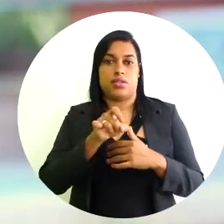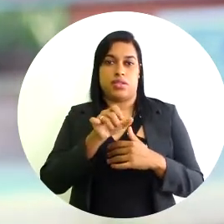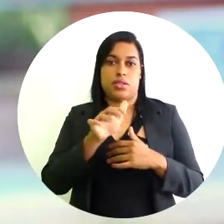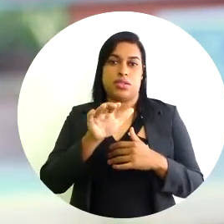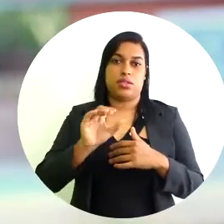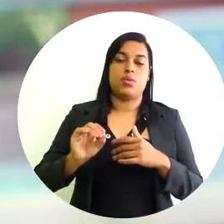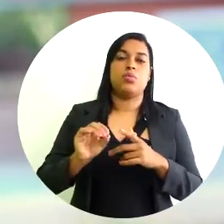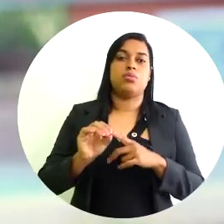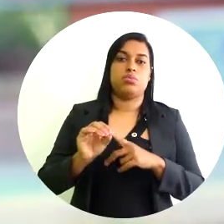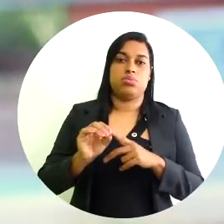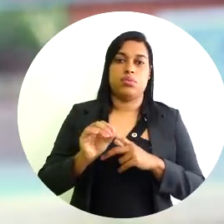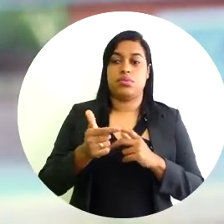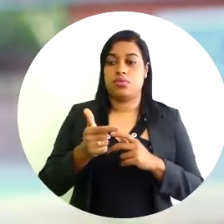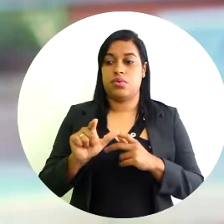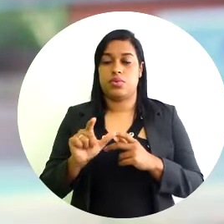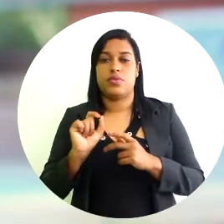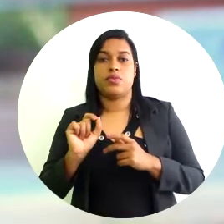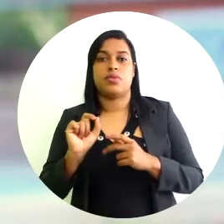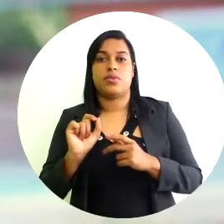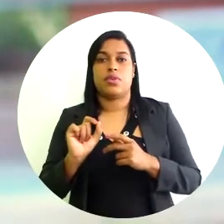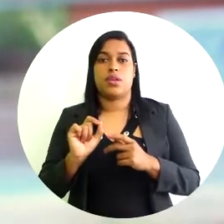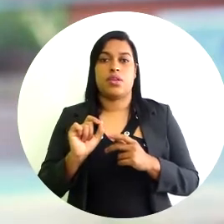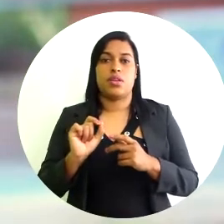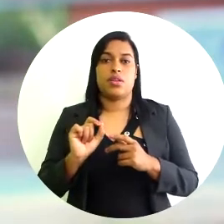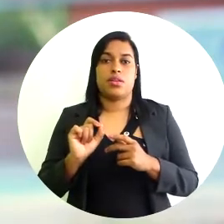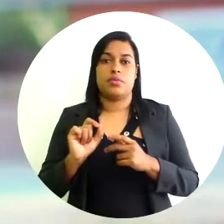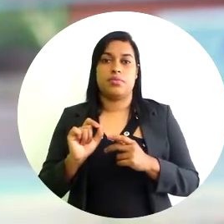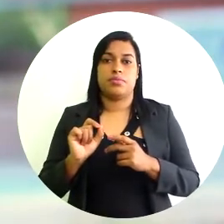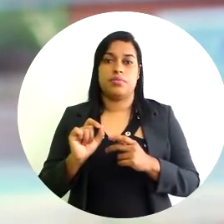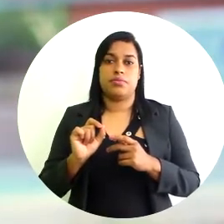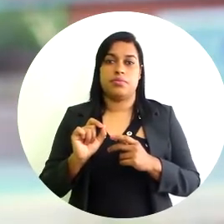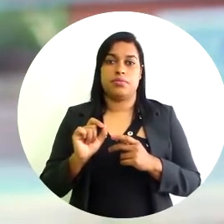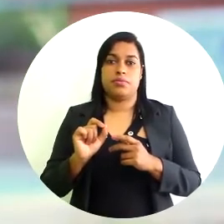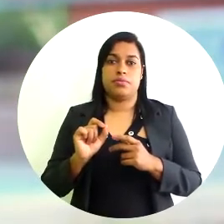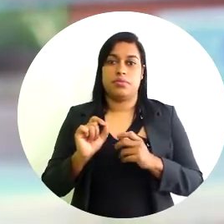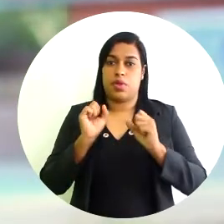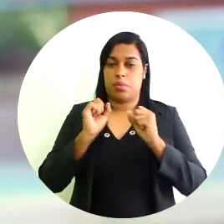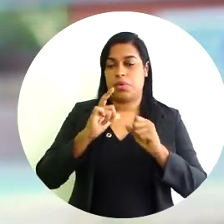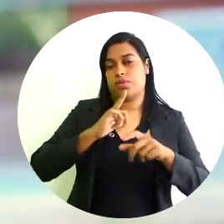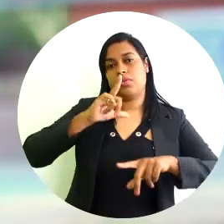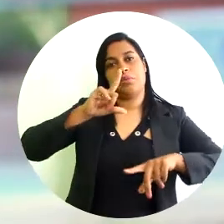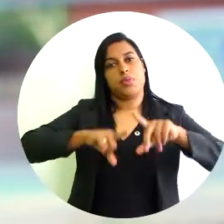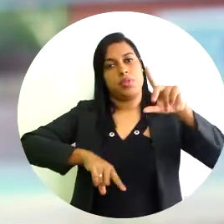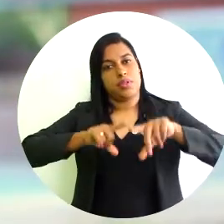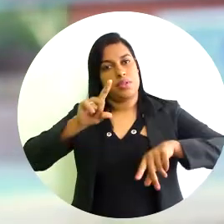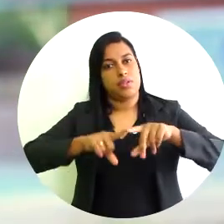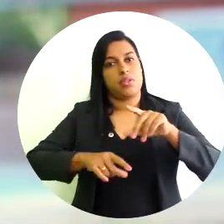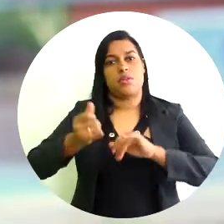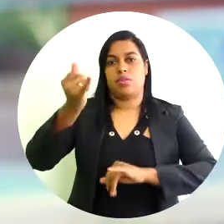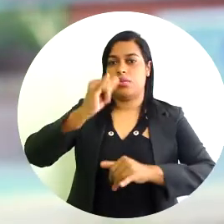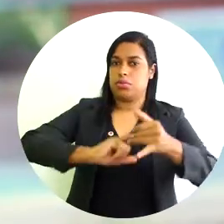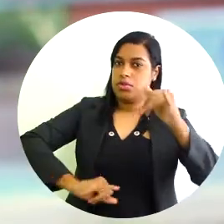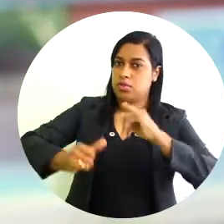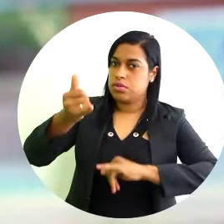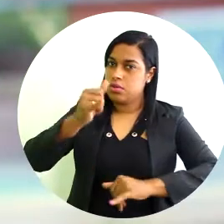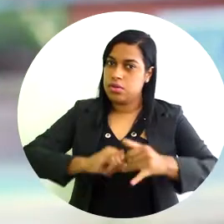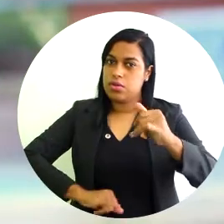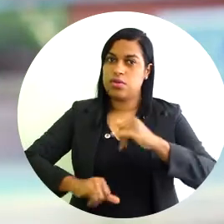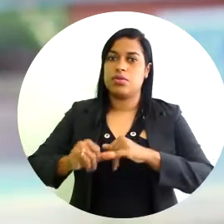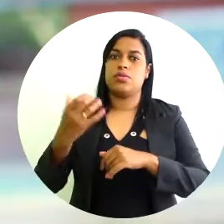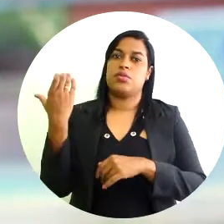lado, aí eu vou ter outras conotações, que são pontos de vista. Então, posso ter materiais de laboratório, eu posso